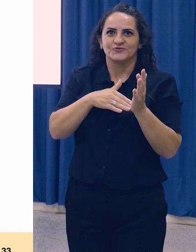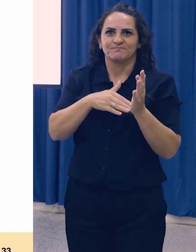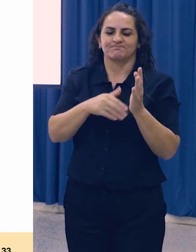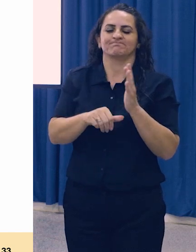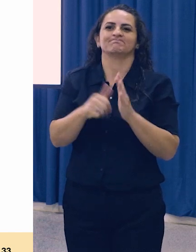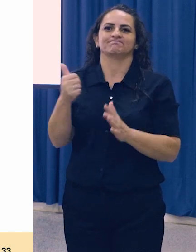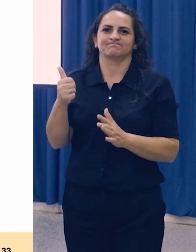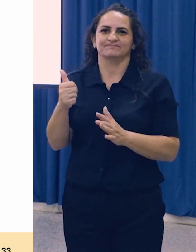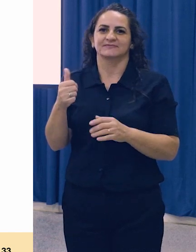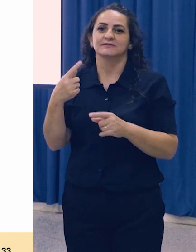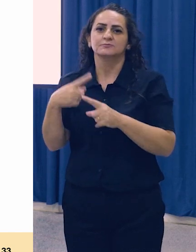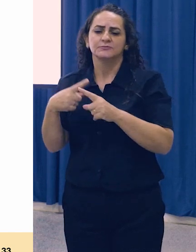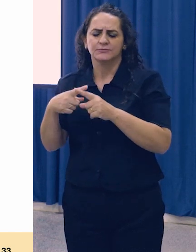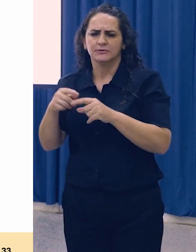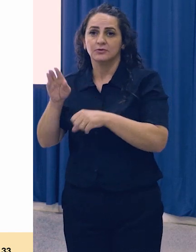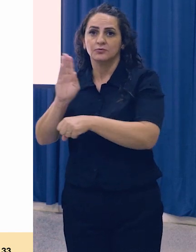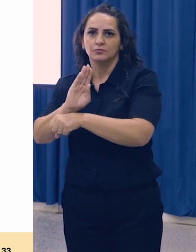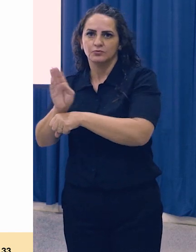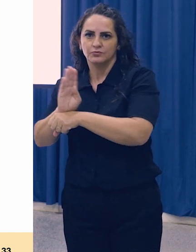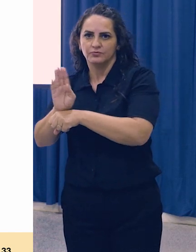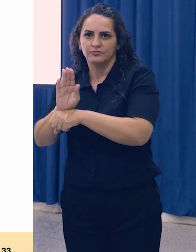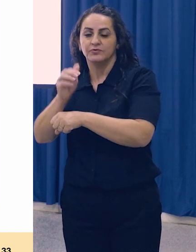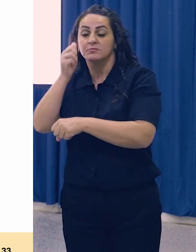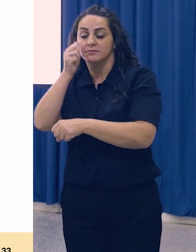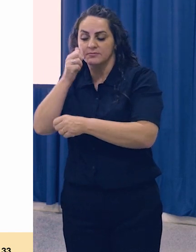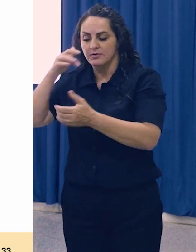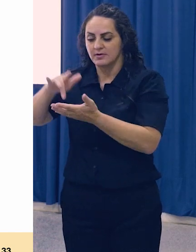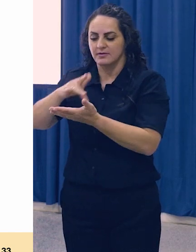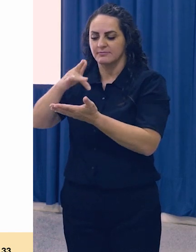a Lisa, que é a bailarina, ela tá